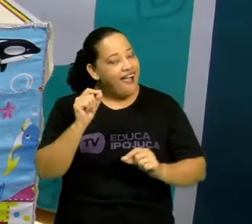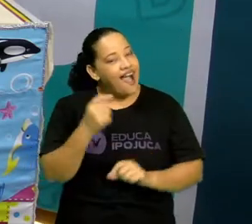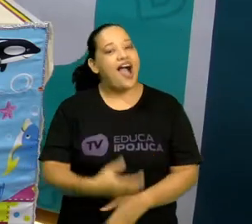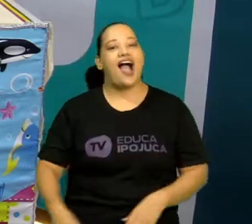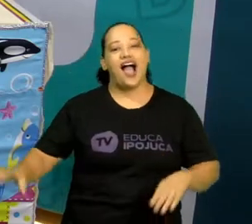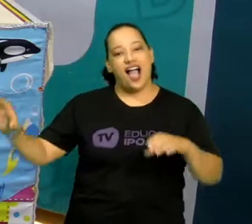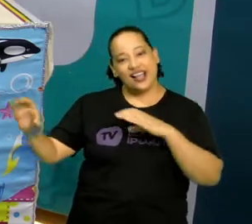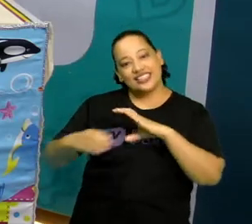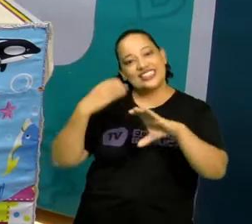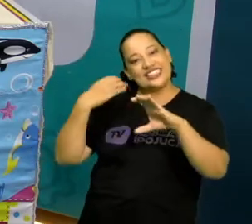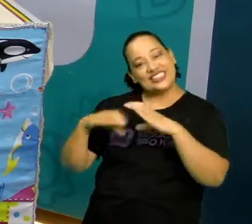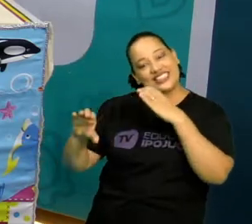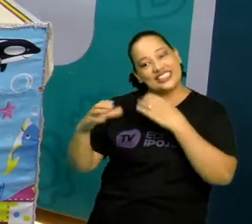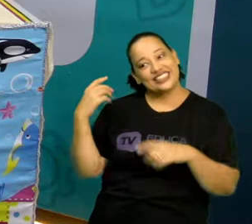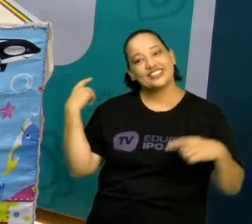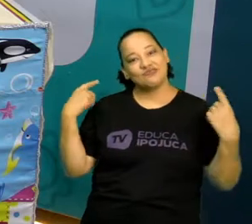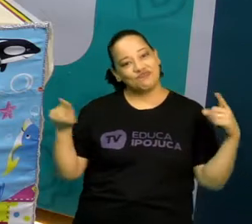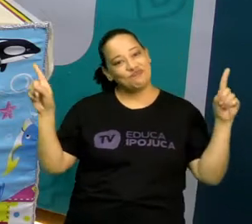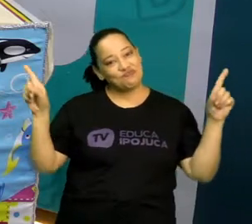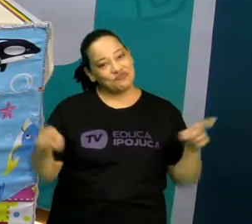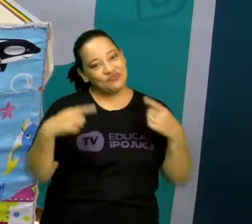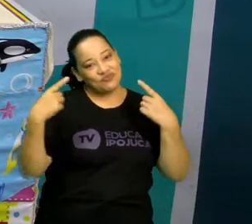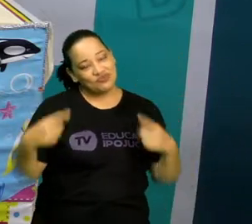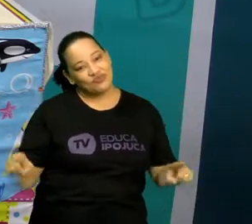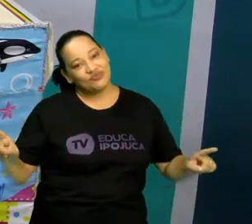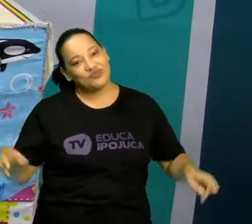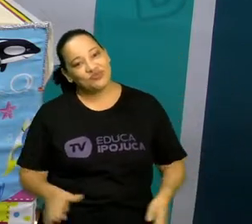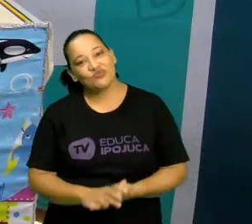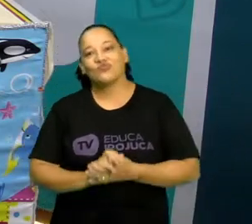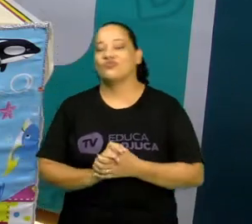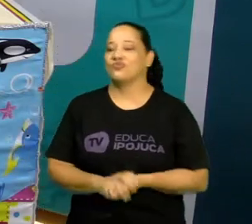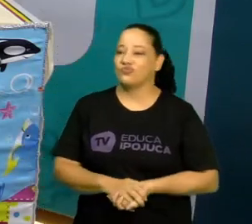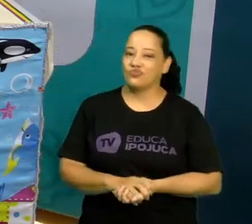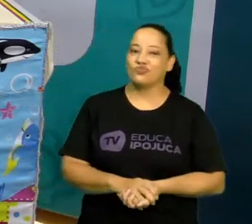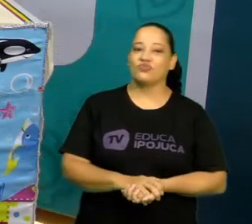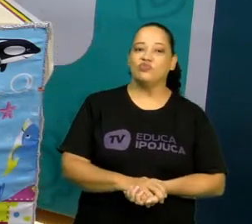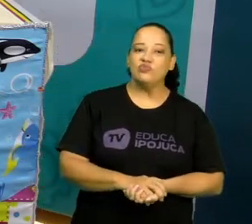isso? Exatamente. Então vamos lá. Vamos!